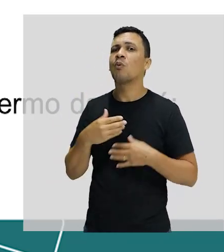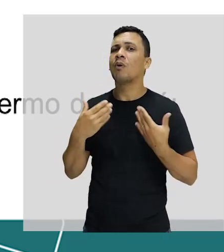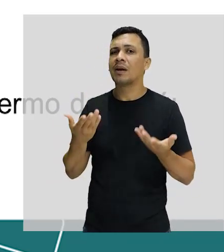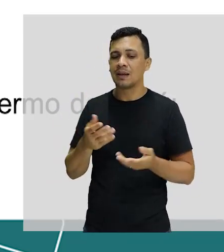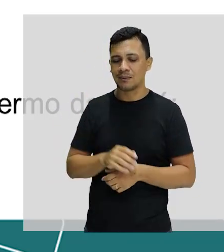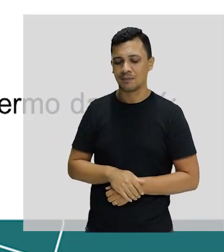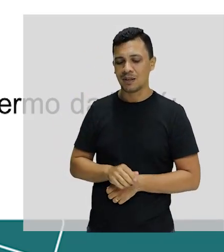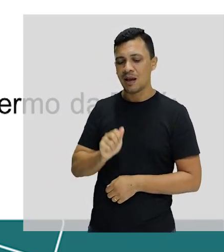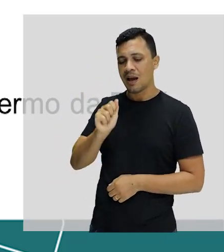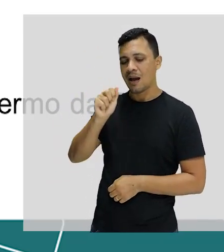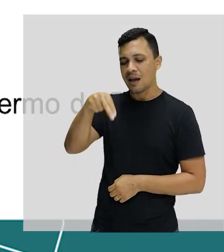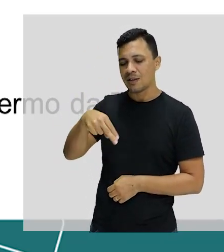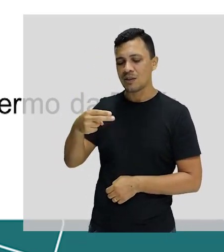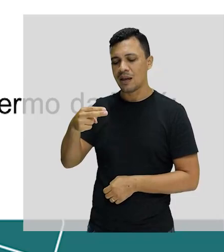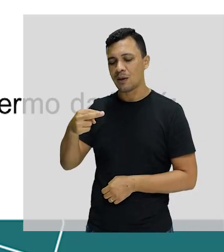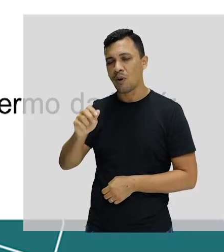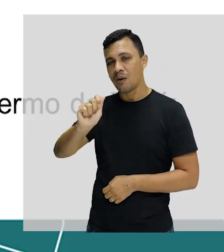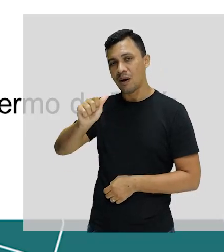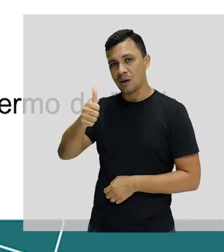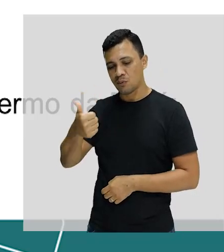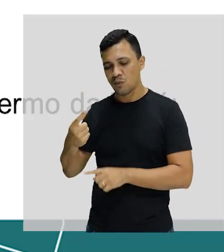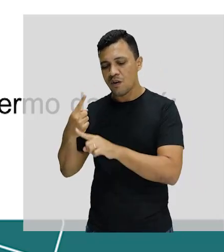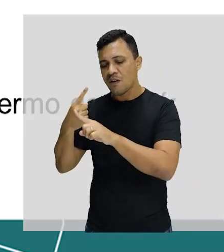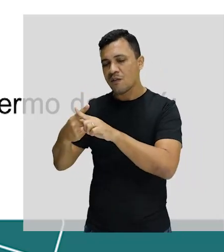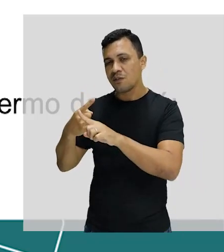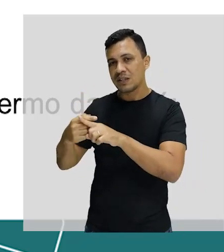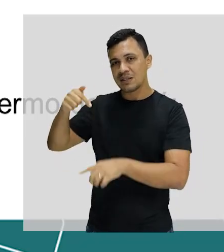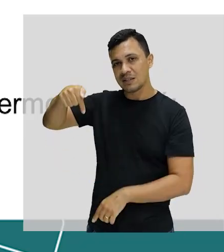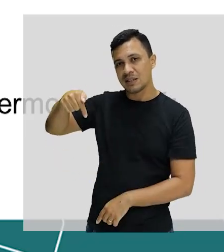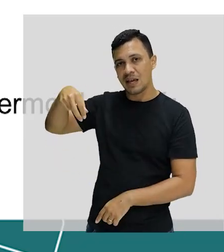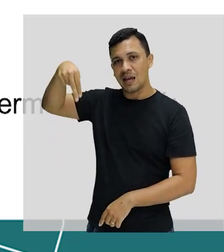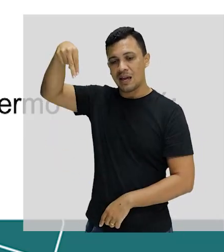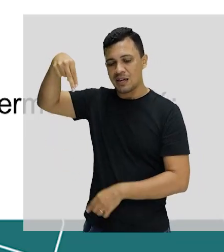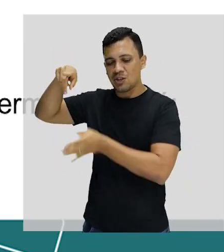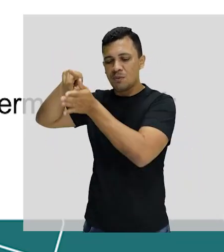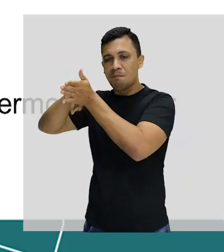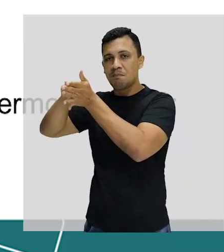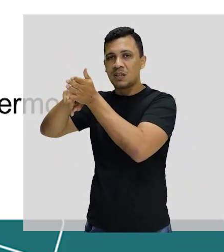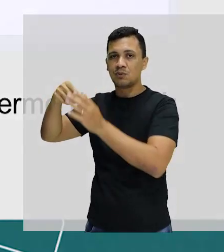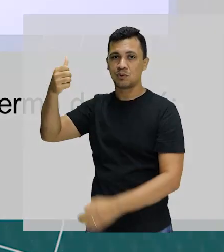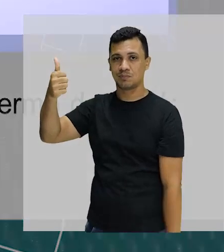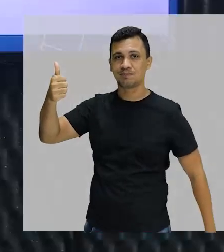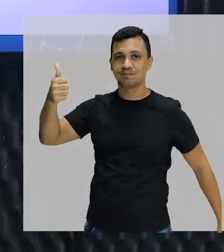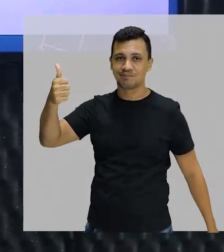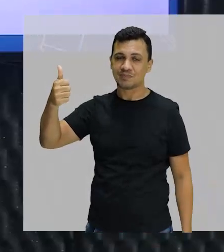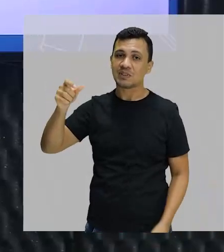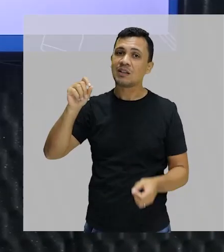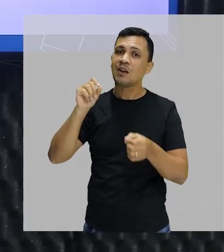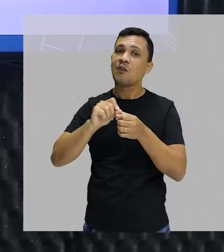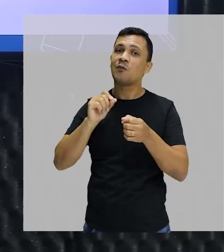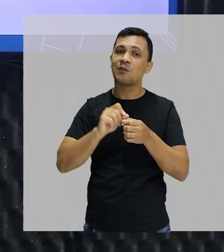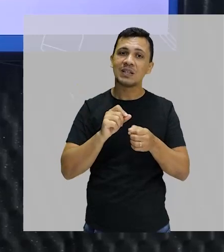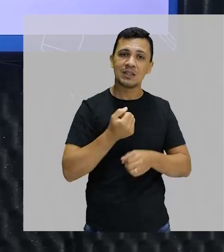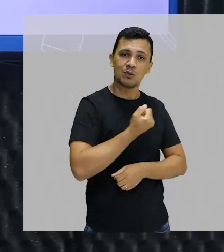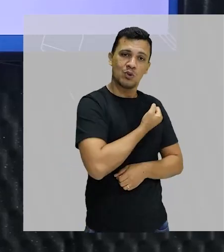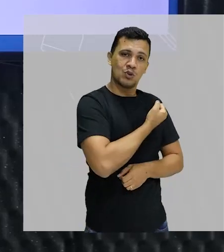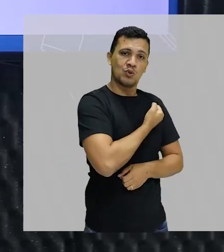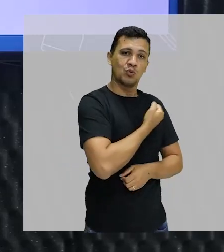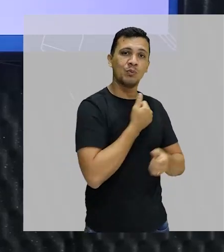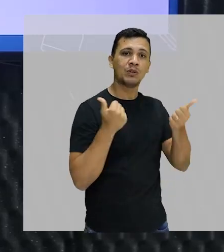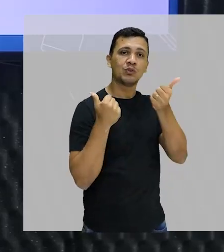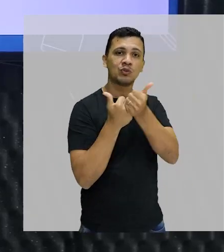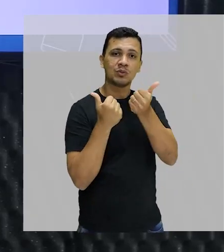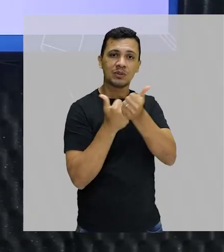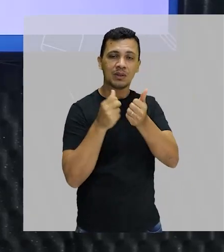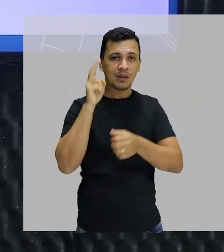tá? AN igual a 1 vezes Q elevado a N menos 1. Fazendo as substituições também, né,